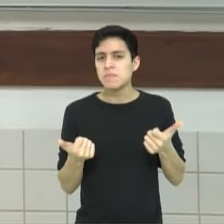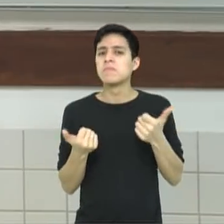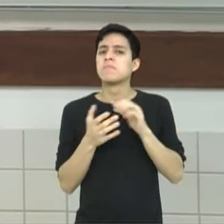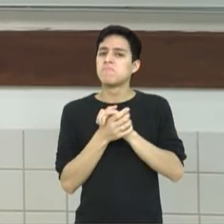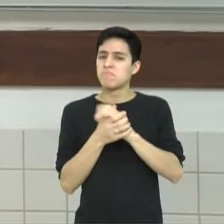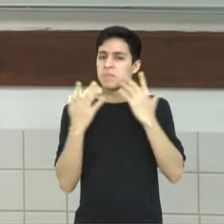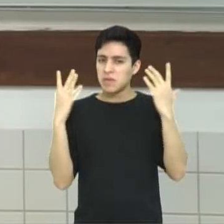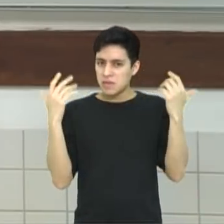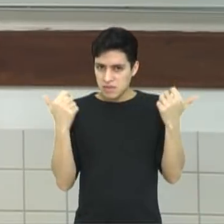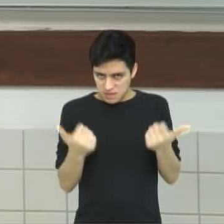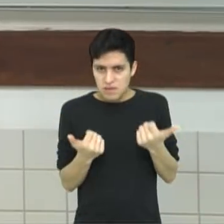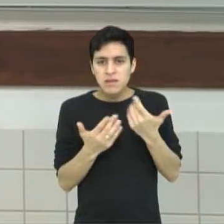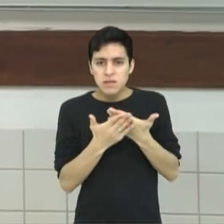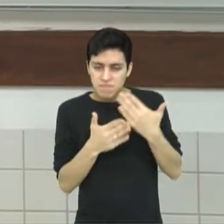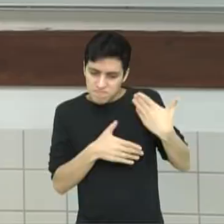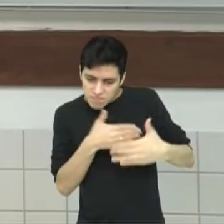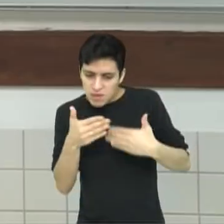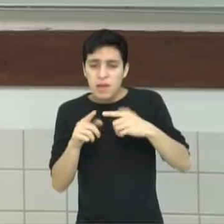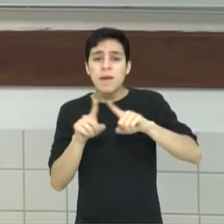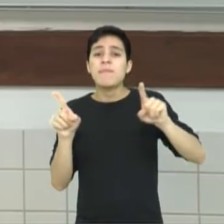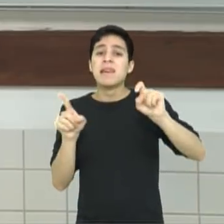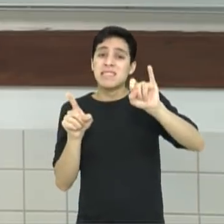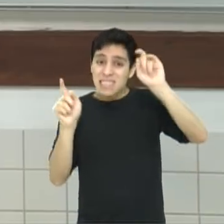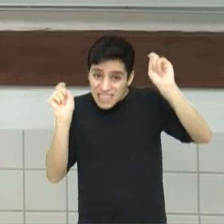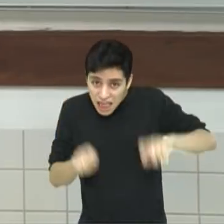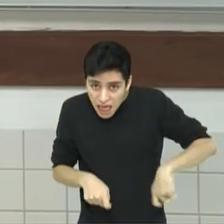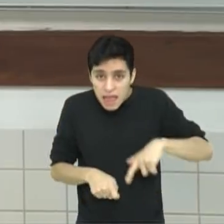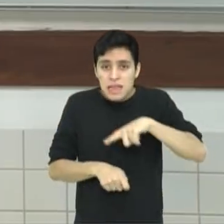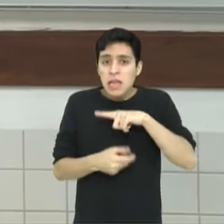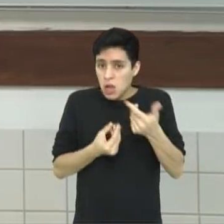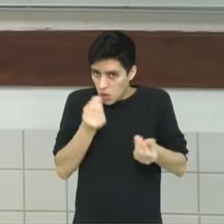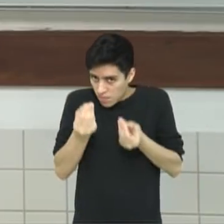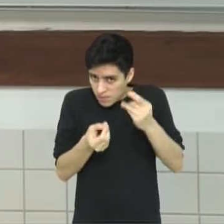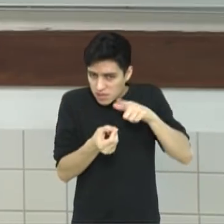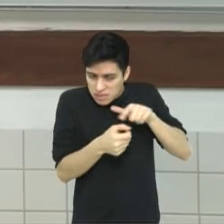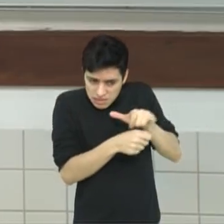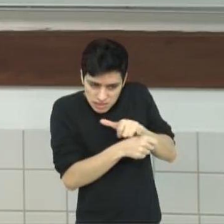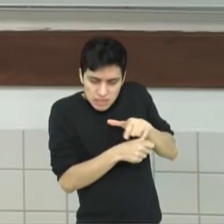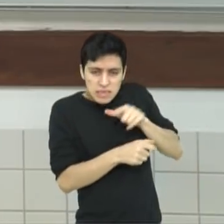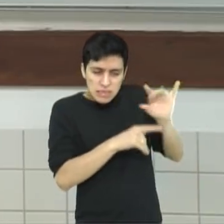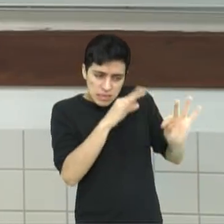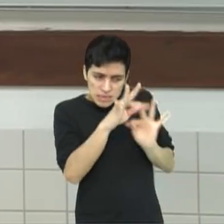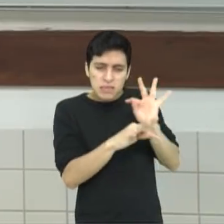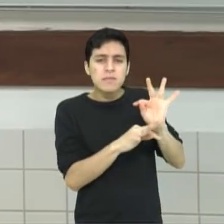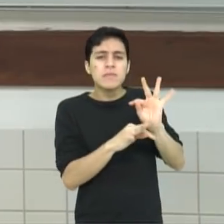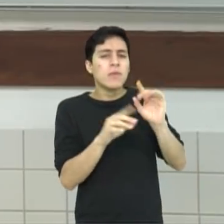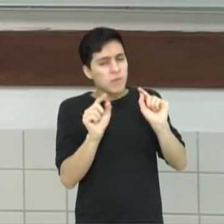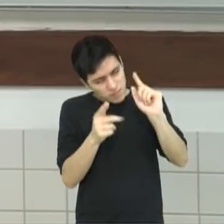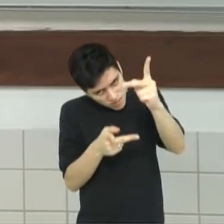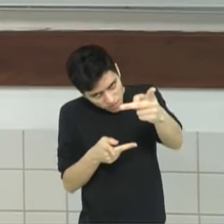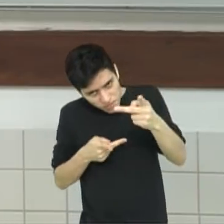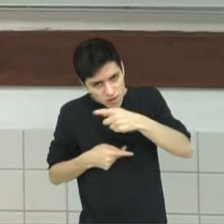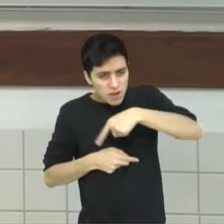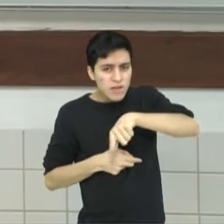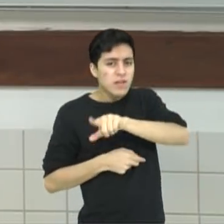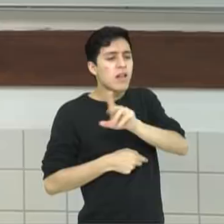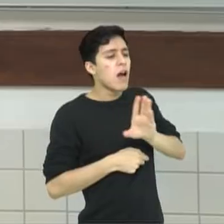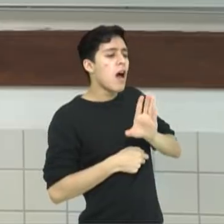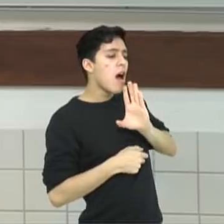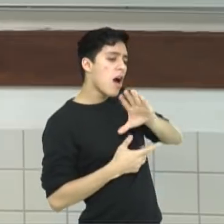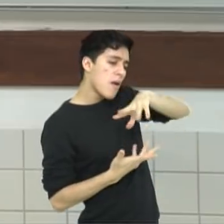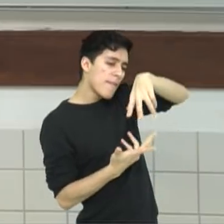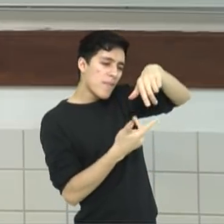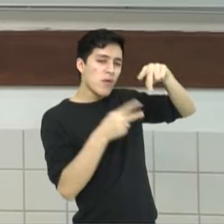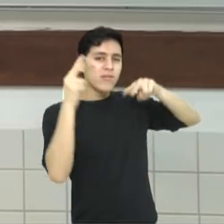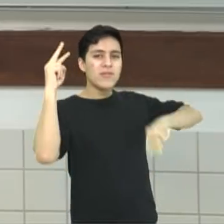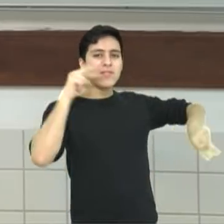que não seja parabéns, está estudando. Mas quem pode, quem tem condições, quem tem acesso tecnológico, fazer um convite, venha conhecer aí o